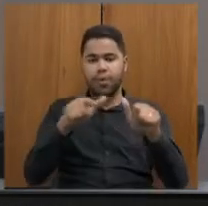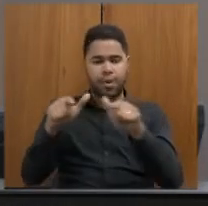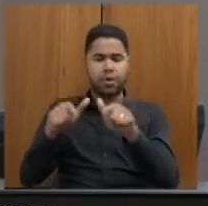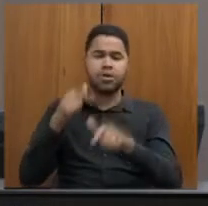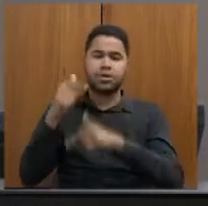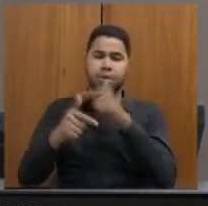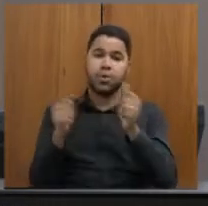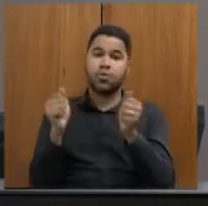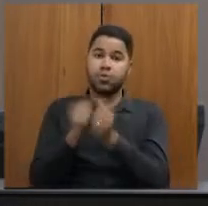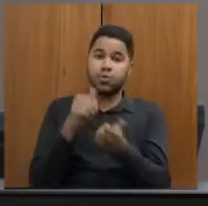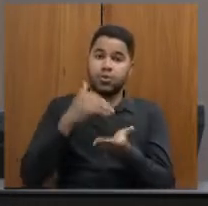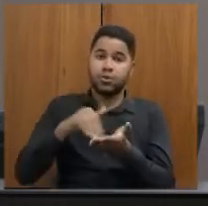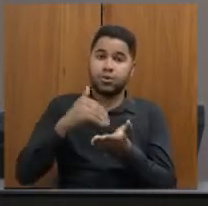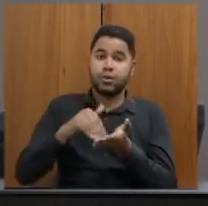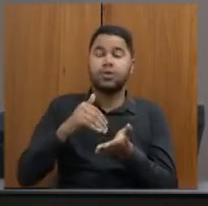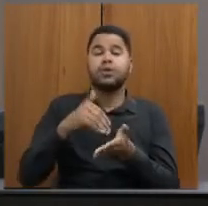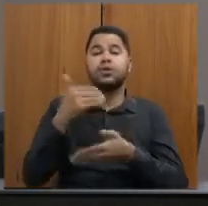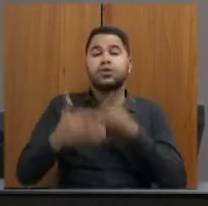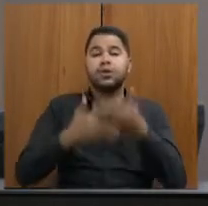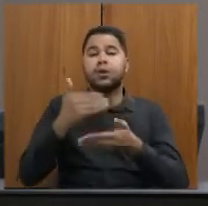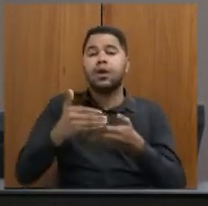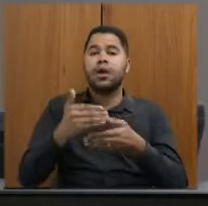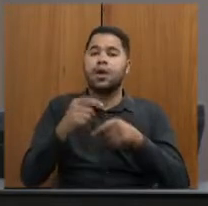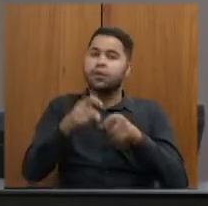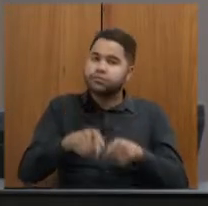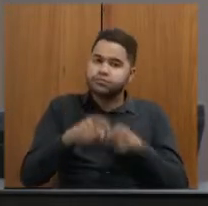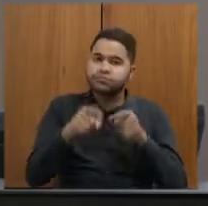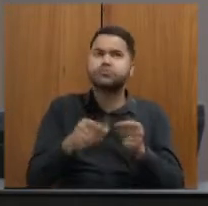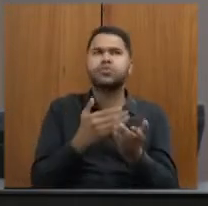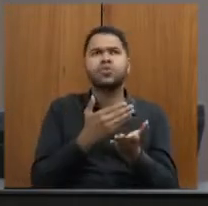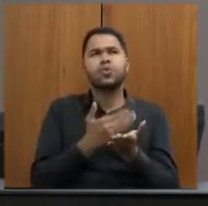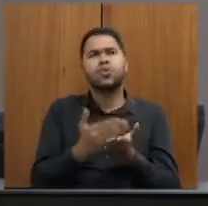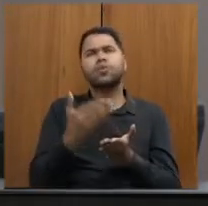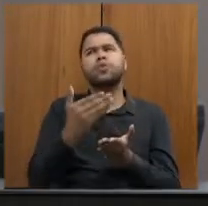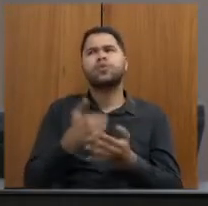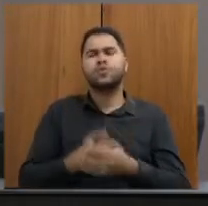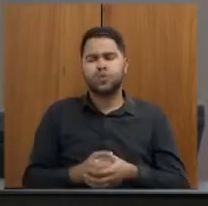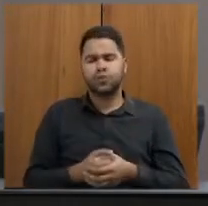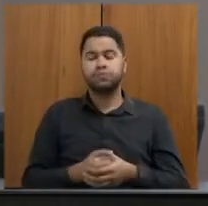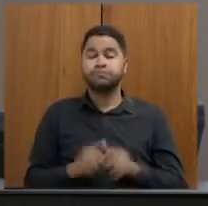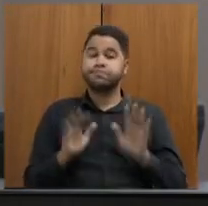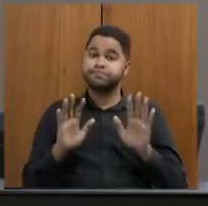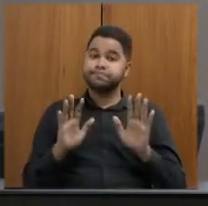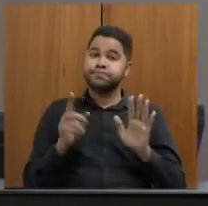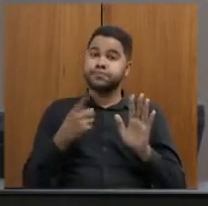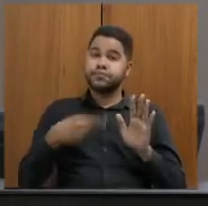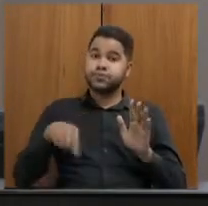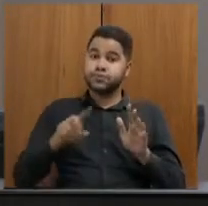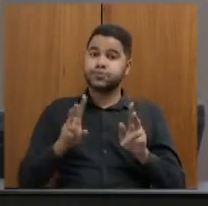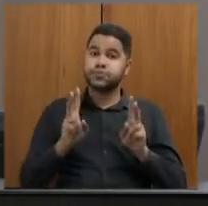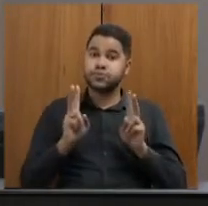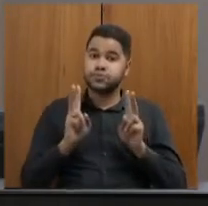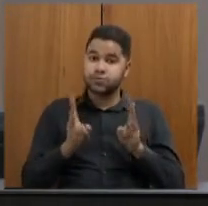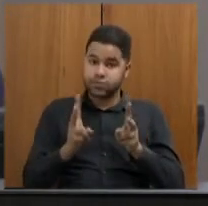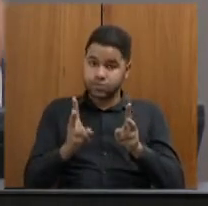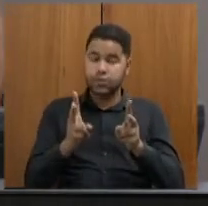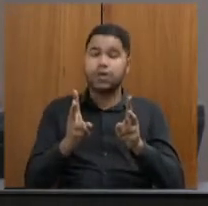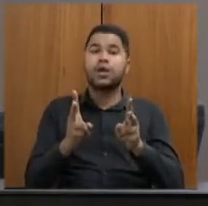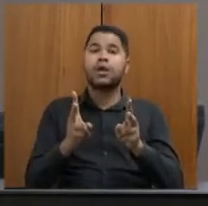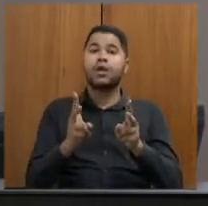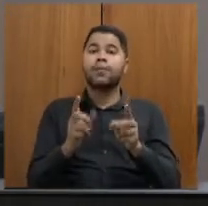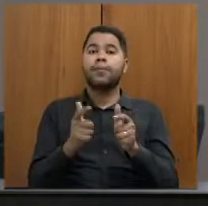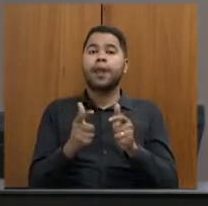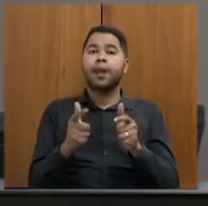trabalho feito pela secretaria de Desenvolvimento Agrário um trabalho que iniciou né mas nós estamos dando continuidade e toma